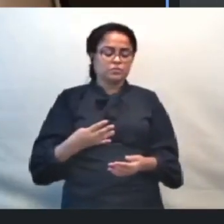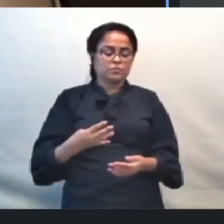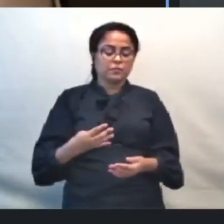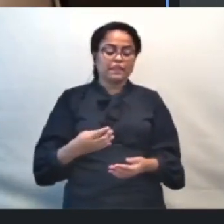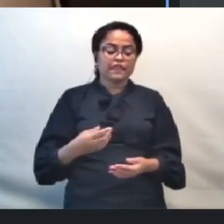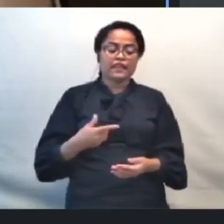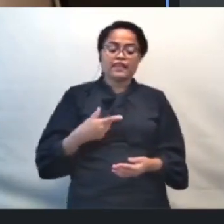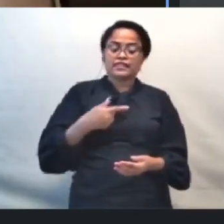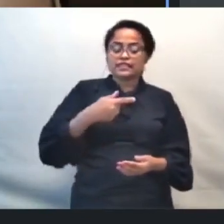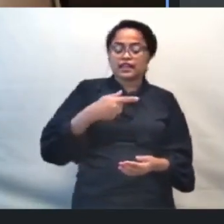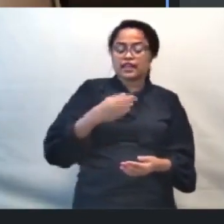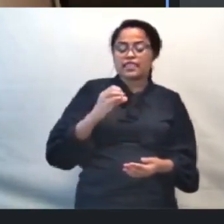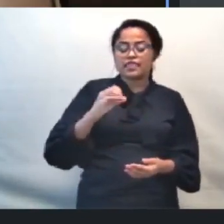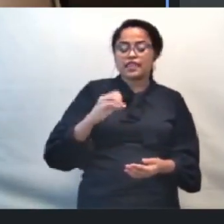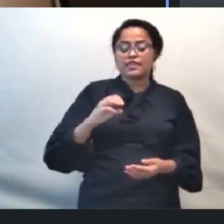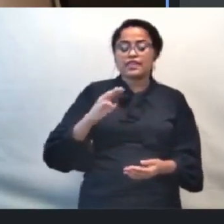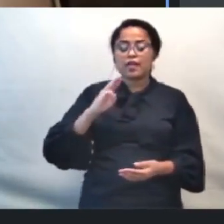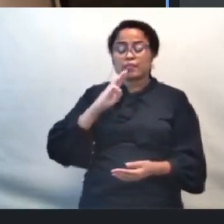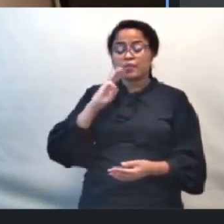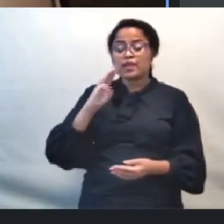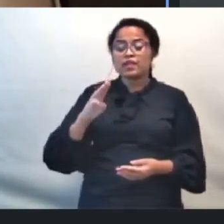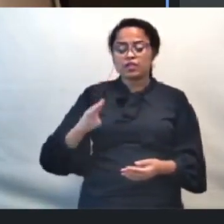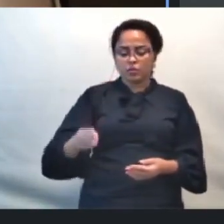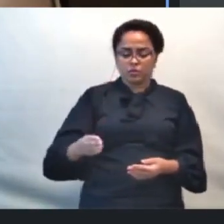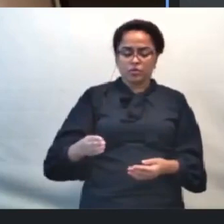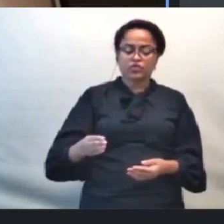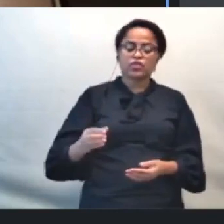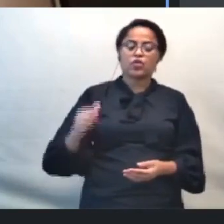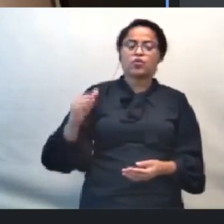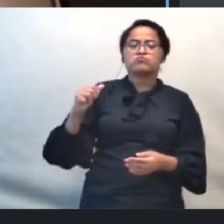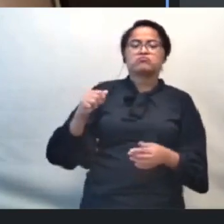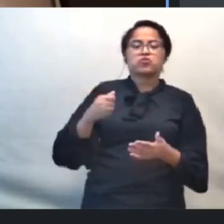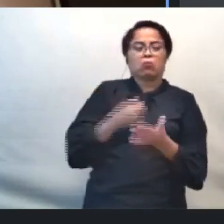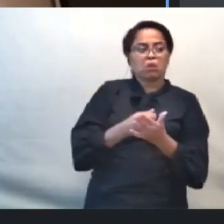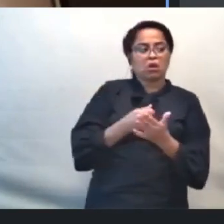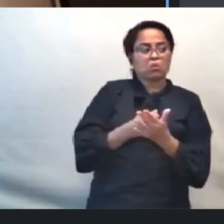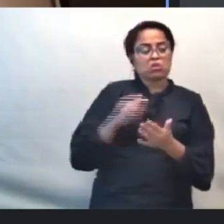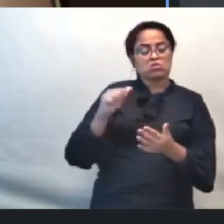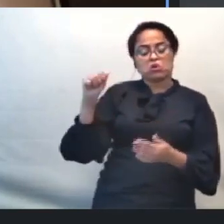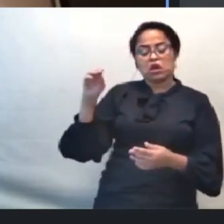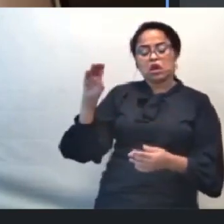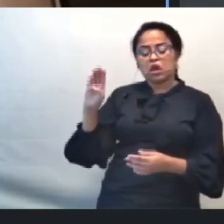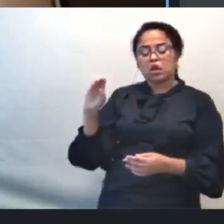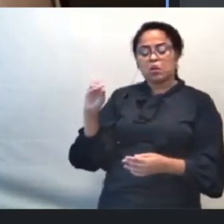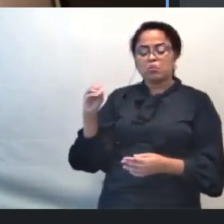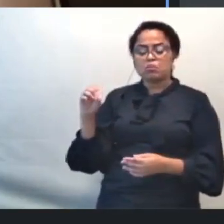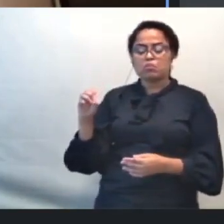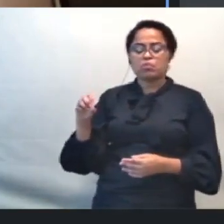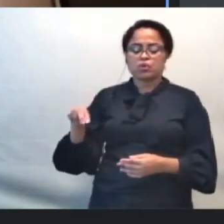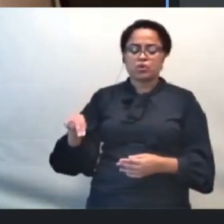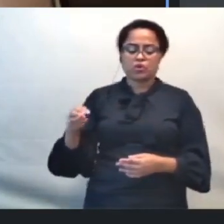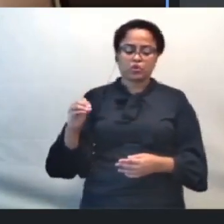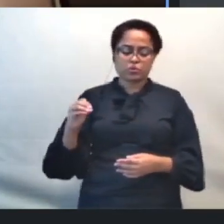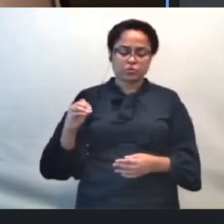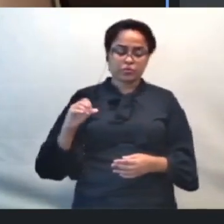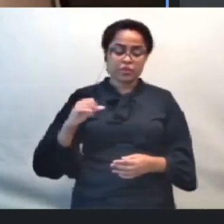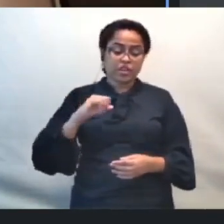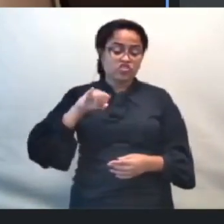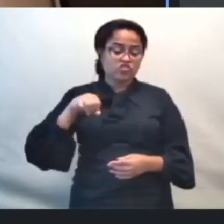cerca de 70 milhões, especificamente com abono, pagamento do abono dos profissionais, no mês de janeiro de 2024.